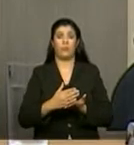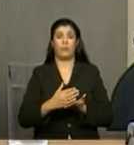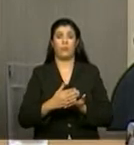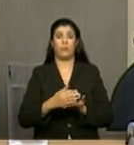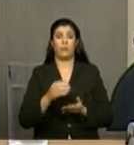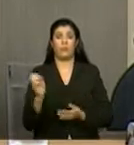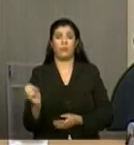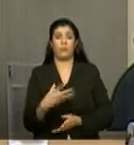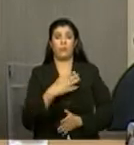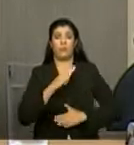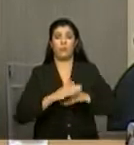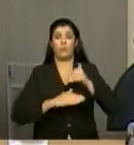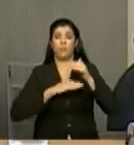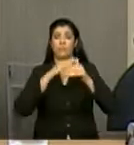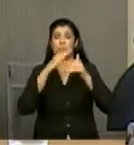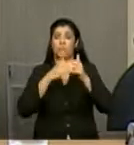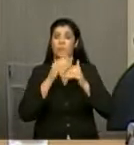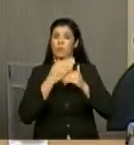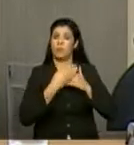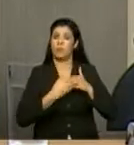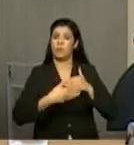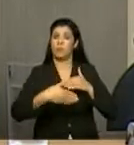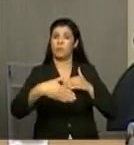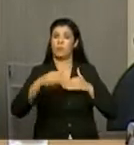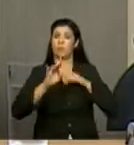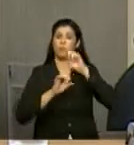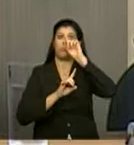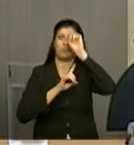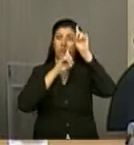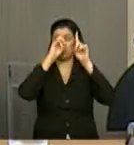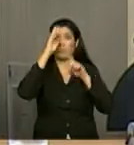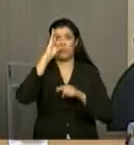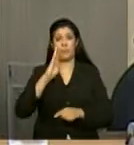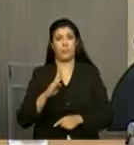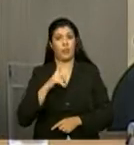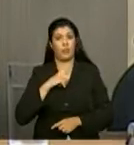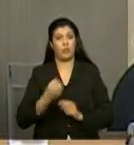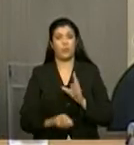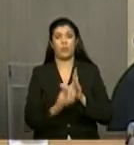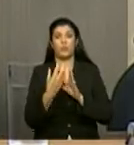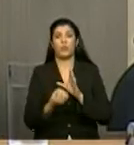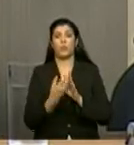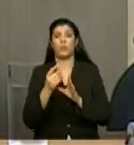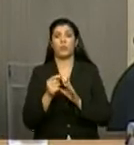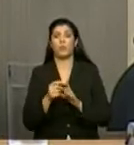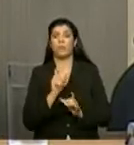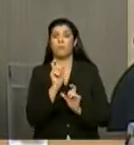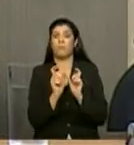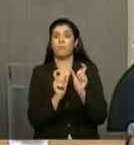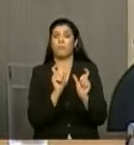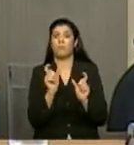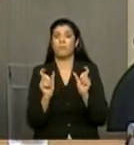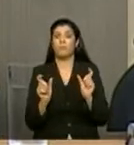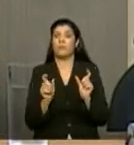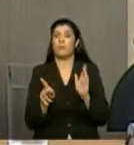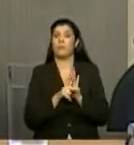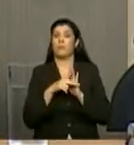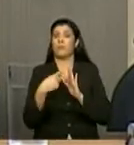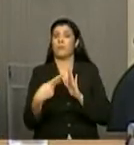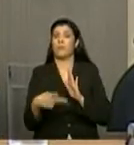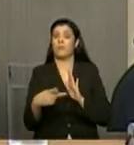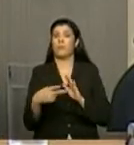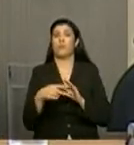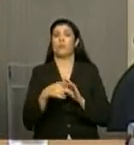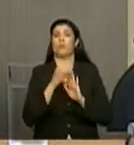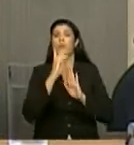partir da evolução da do próprio processo democrático é que foram surgindo elementos a própria declaração do